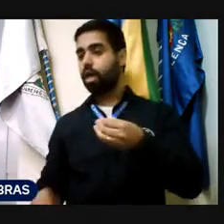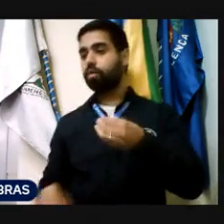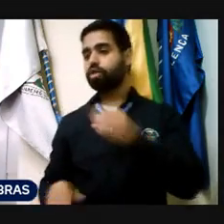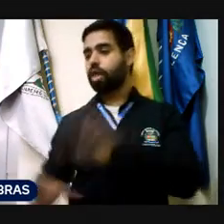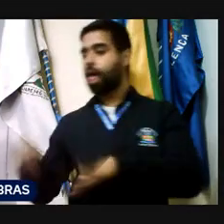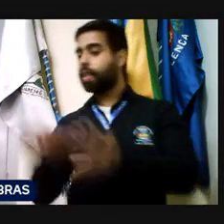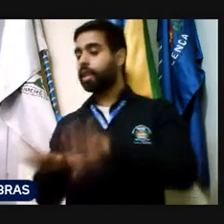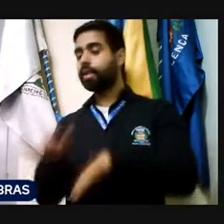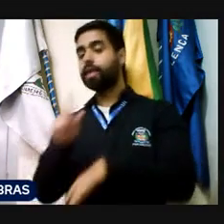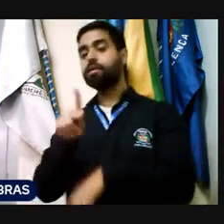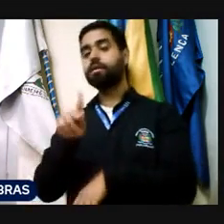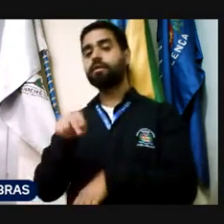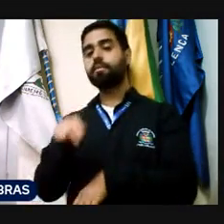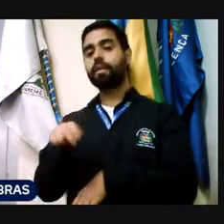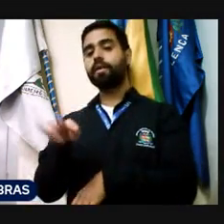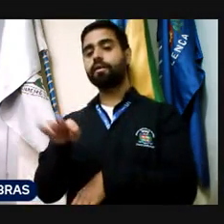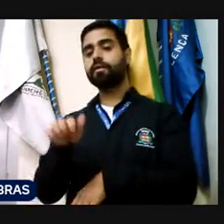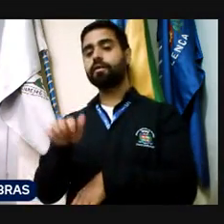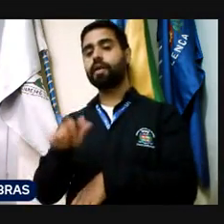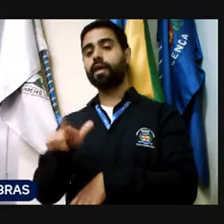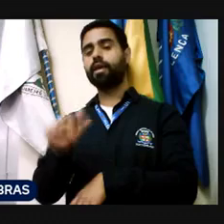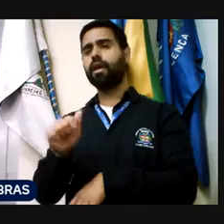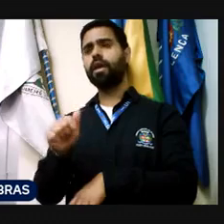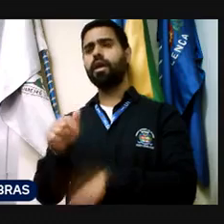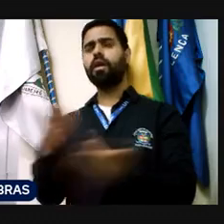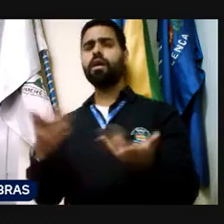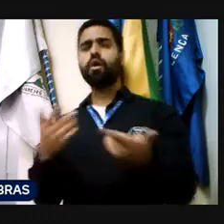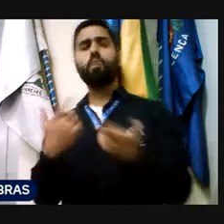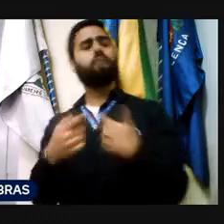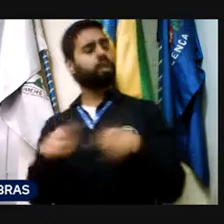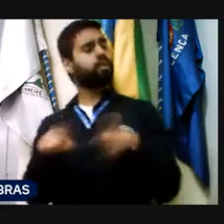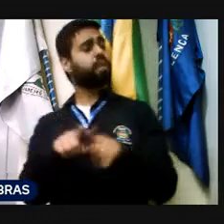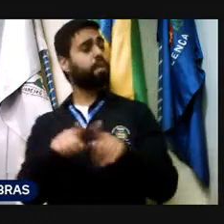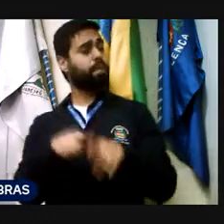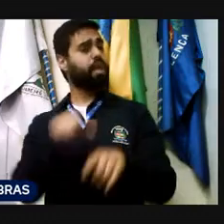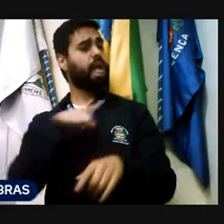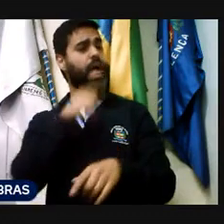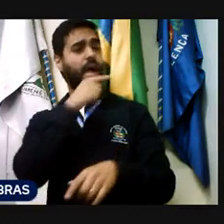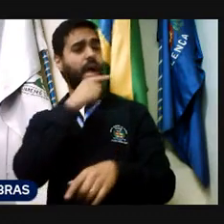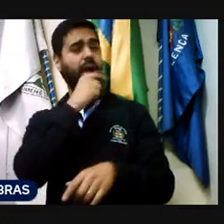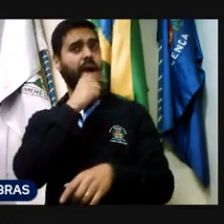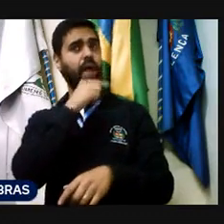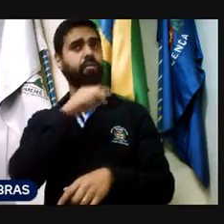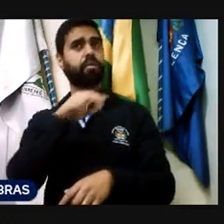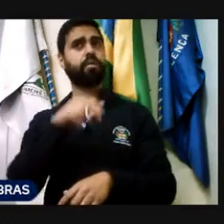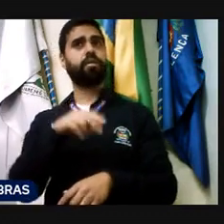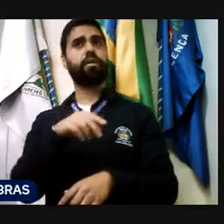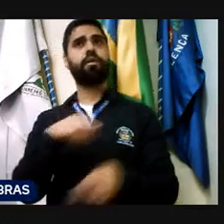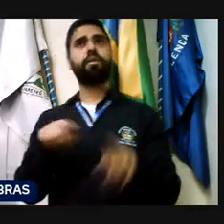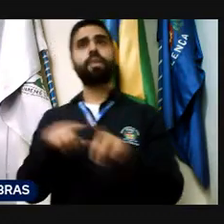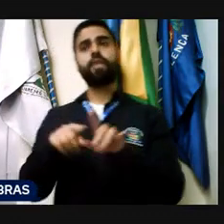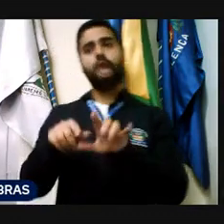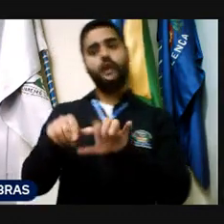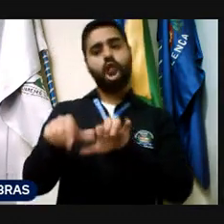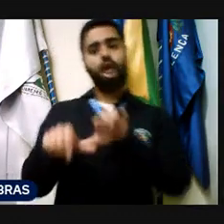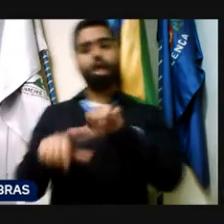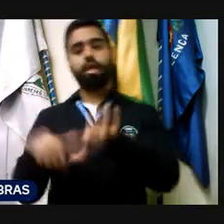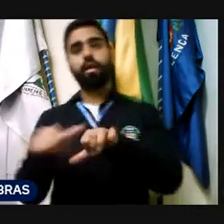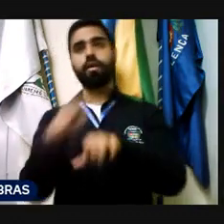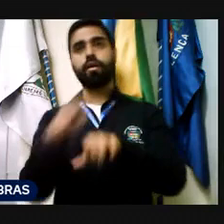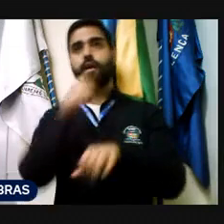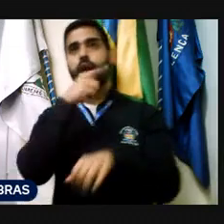tratar, por que não da Varginha, onde a água que nós bebemos está sendo misturada com o esgoto? Então,